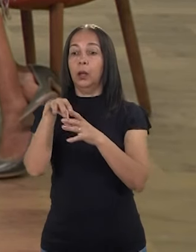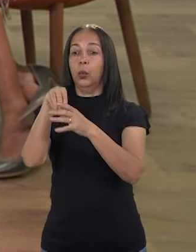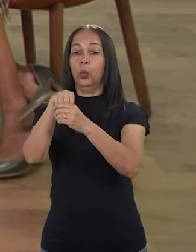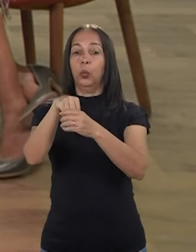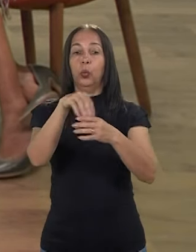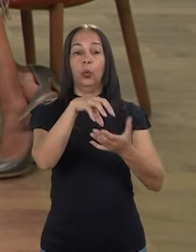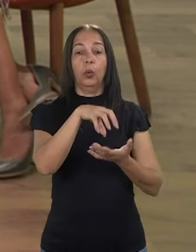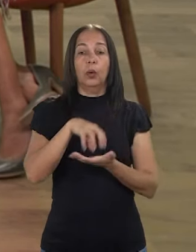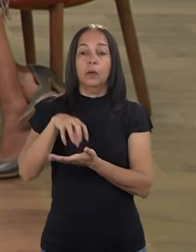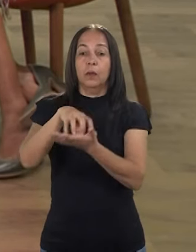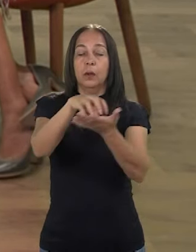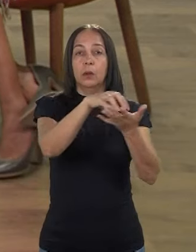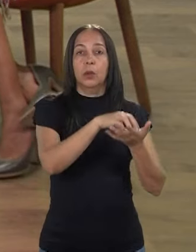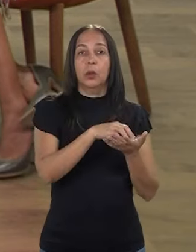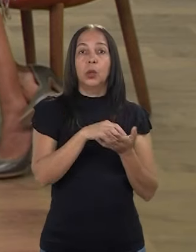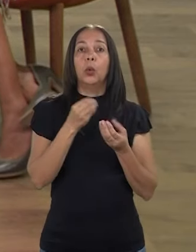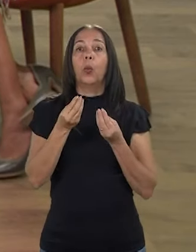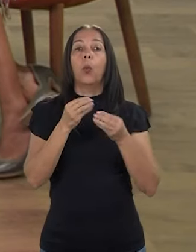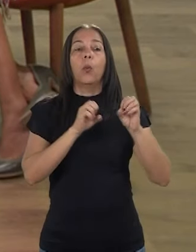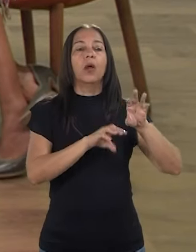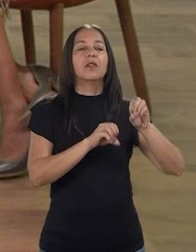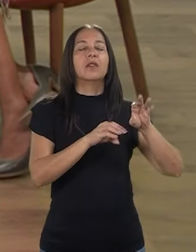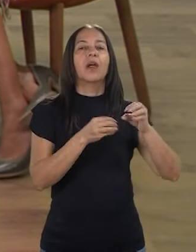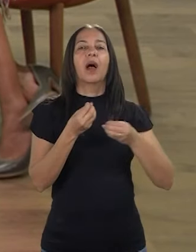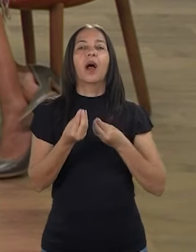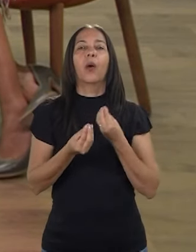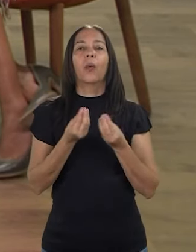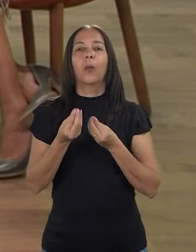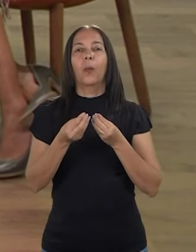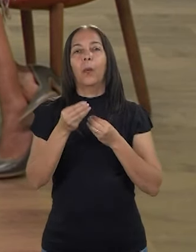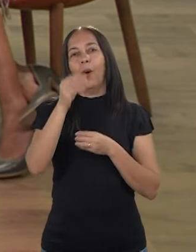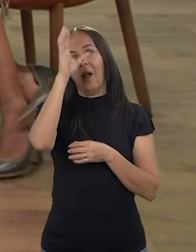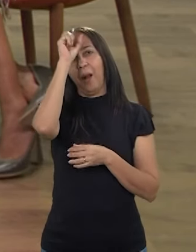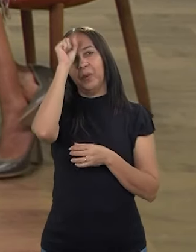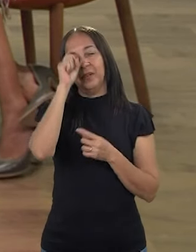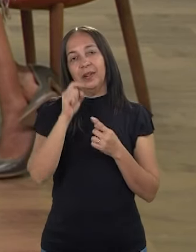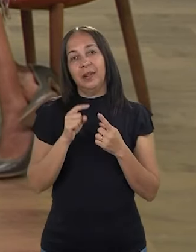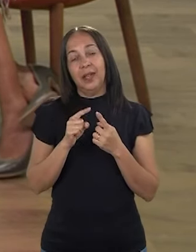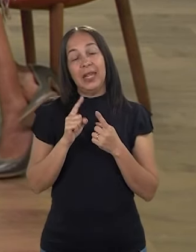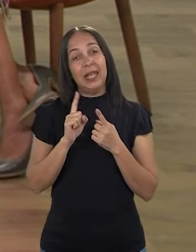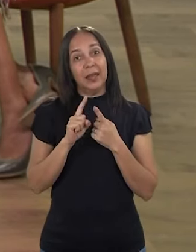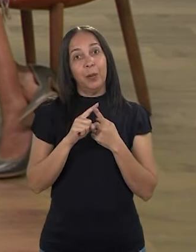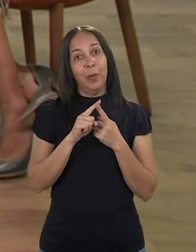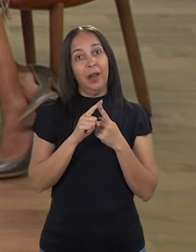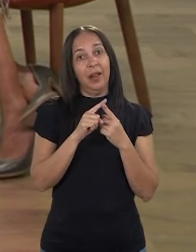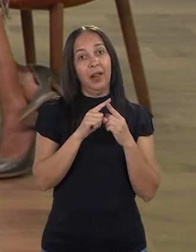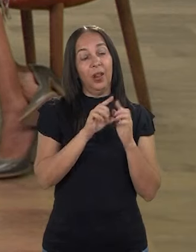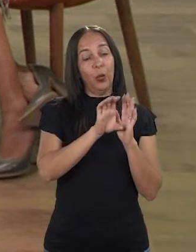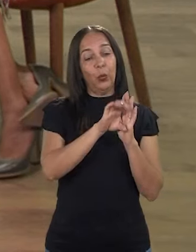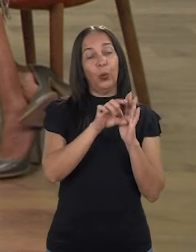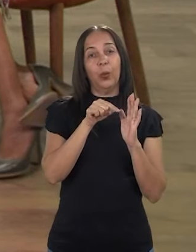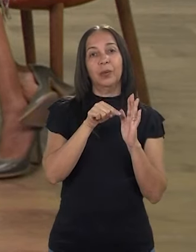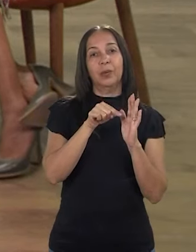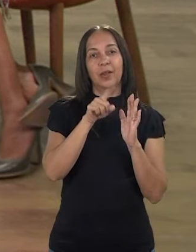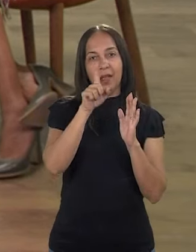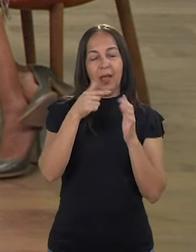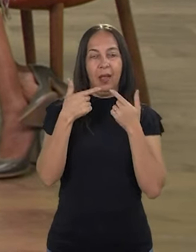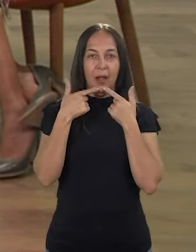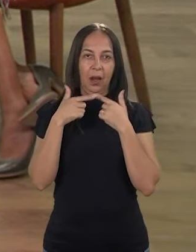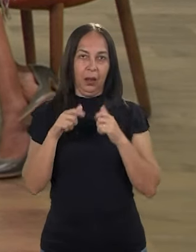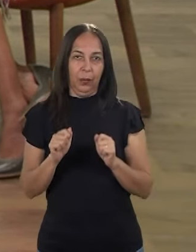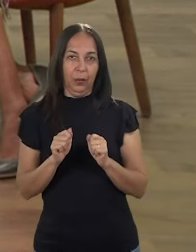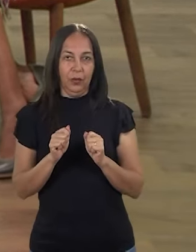instituições nas formas de ensinar e de aprender e também nas formas de de codificar porque código é linguagem né O que o